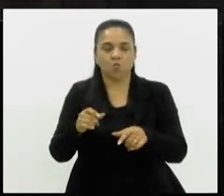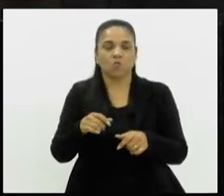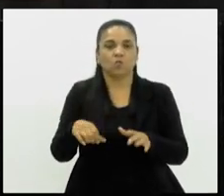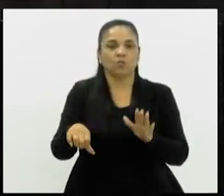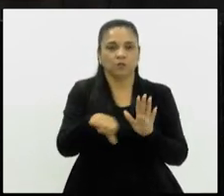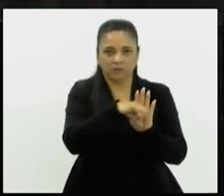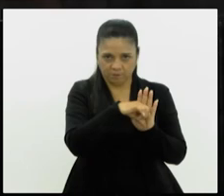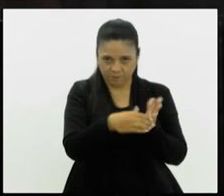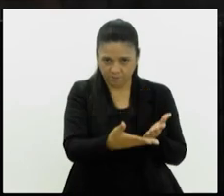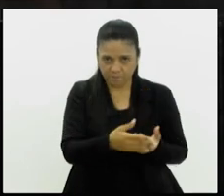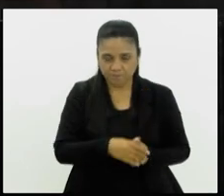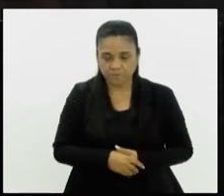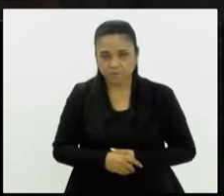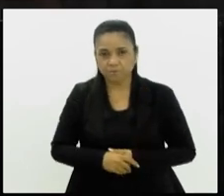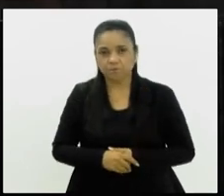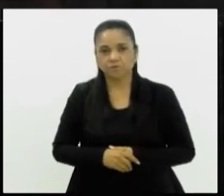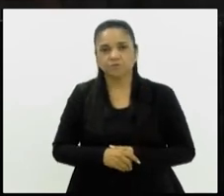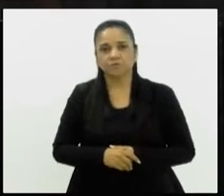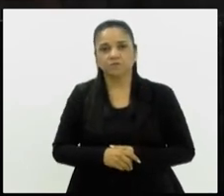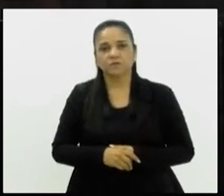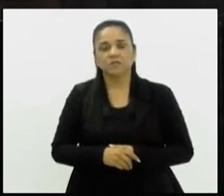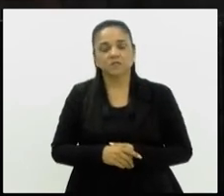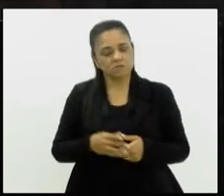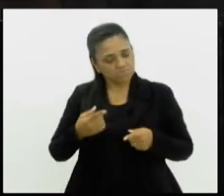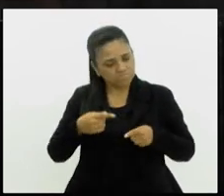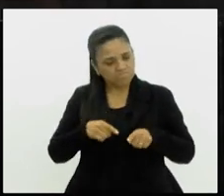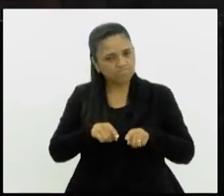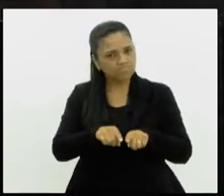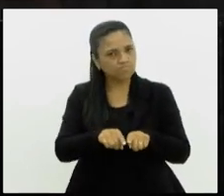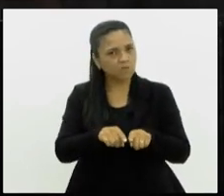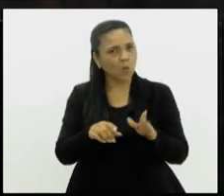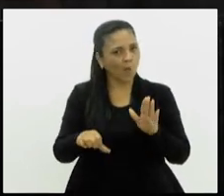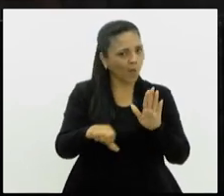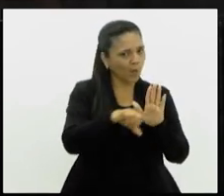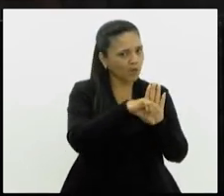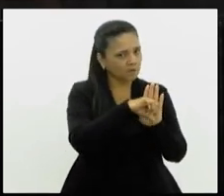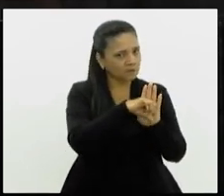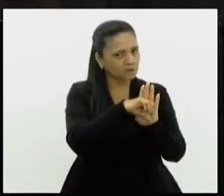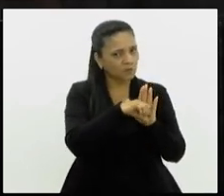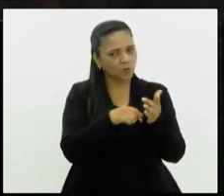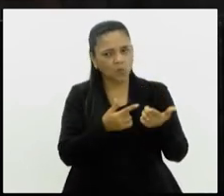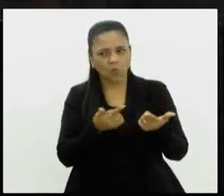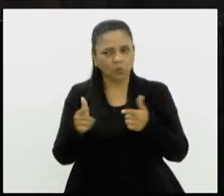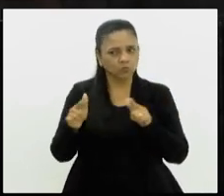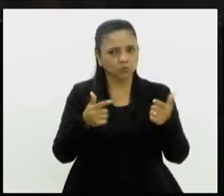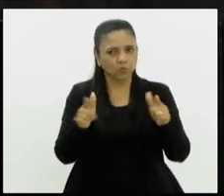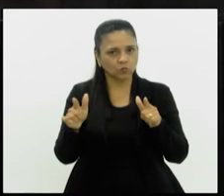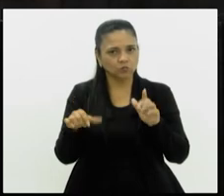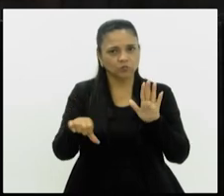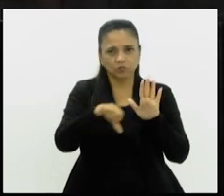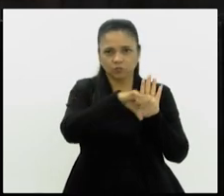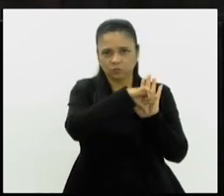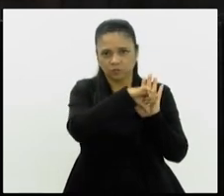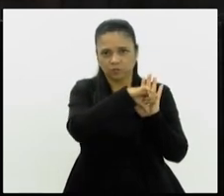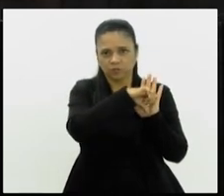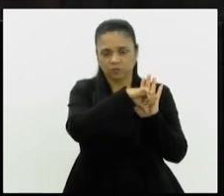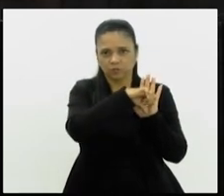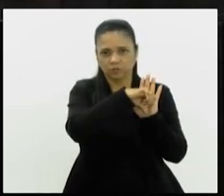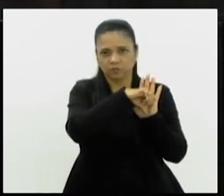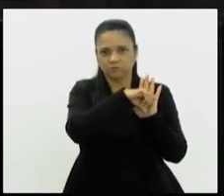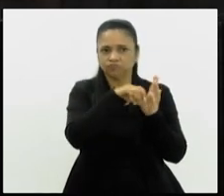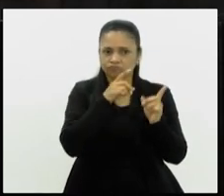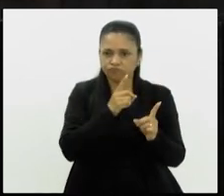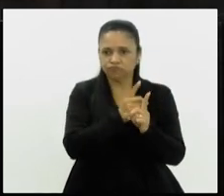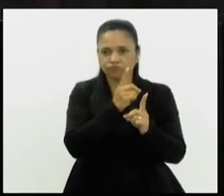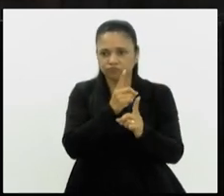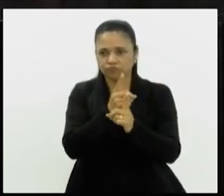associado a esse crime, muitos outros crimes foram